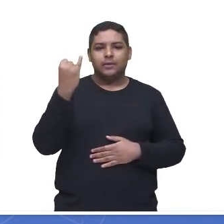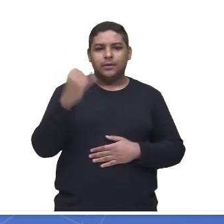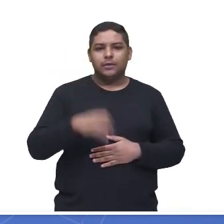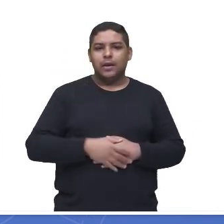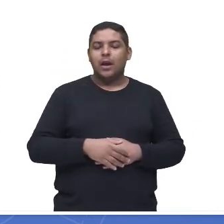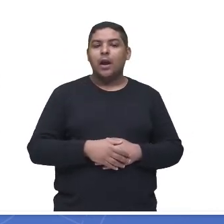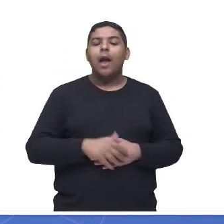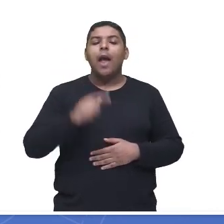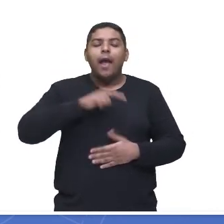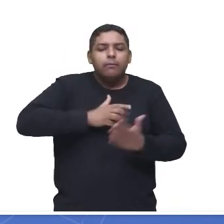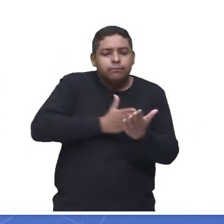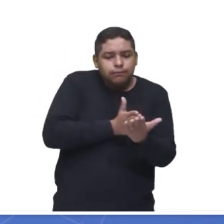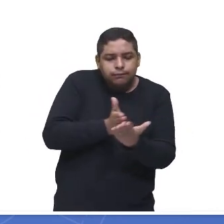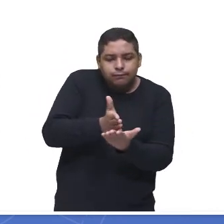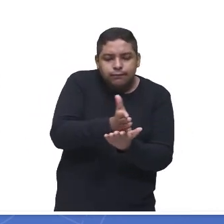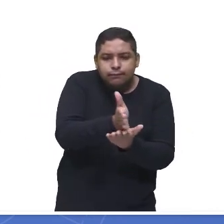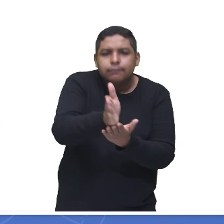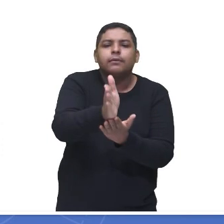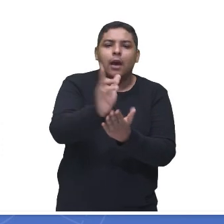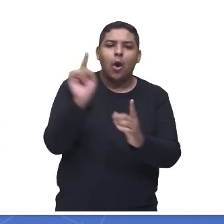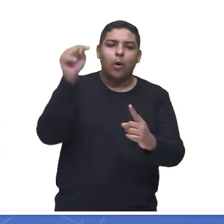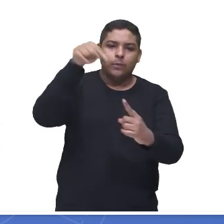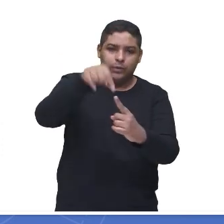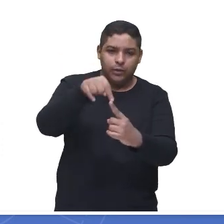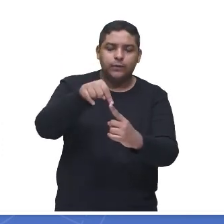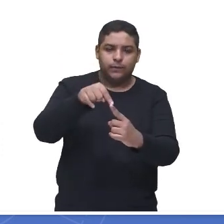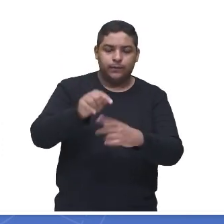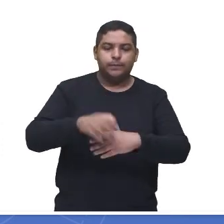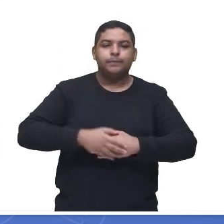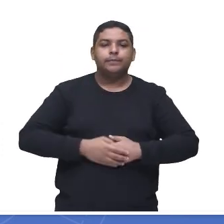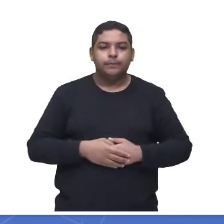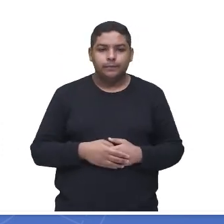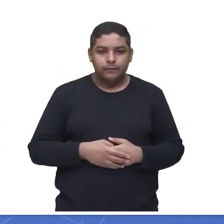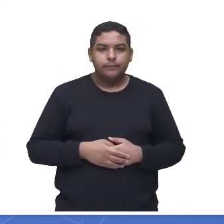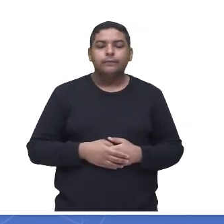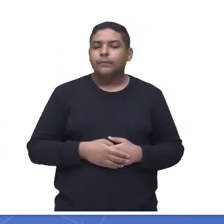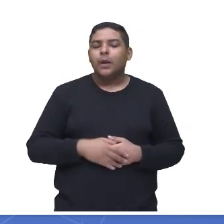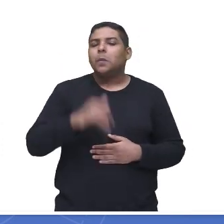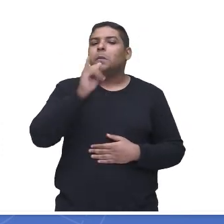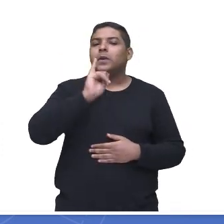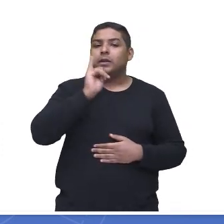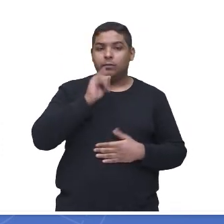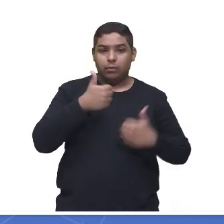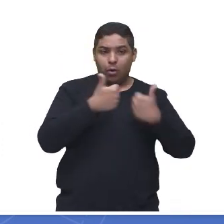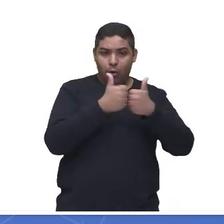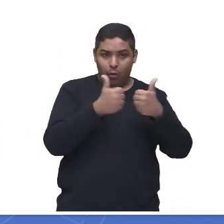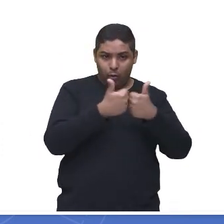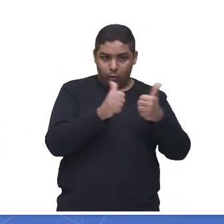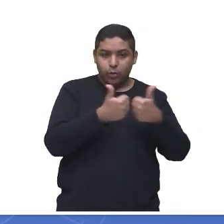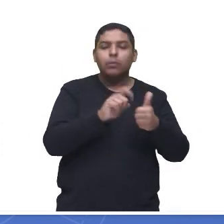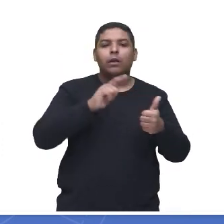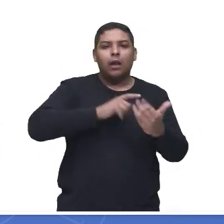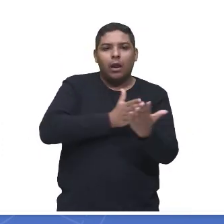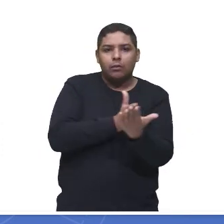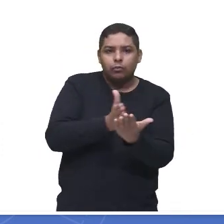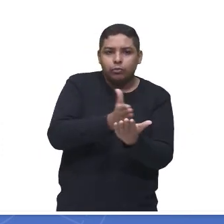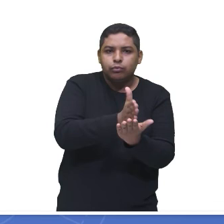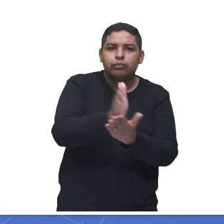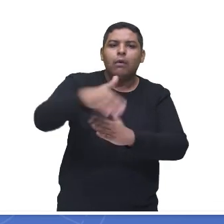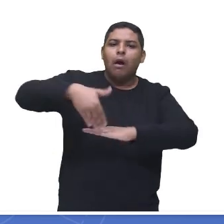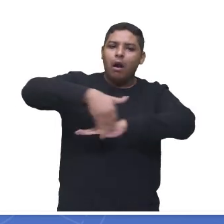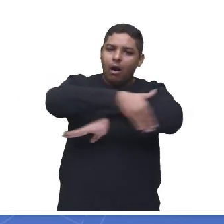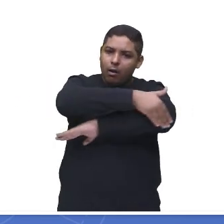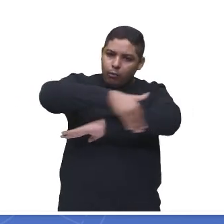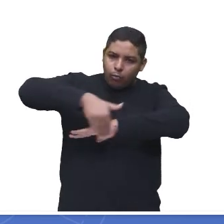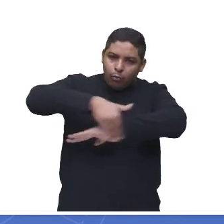o quê? É o caminho que me leva a um objetivo. Então você vai pegar um ônibus, você vai ter que seguir um caminho, você vai saber qual é o ônibus para